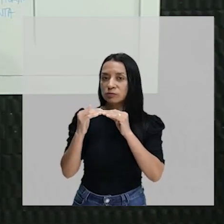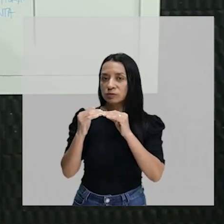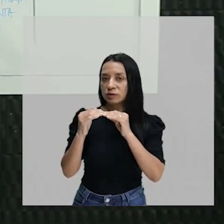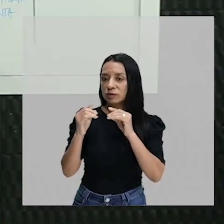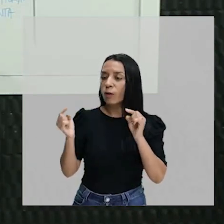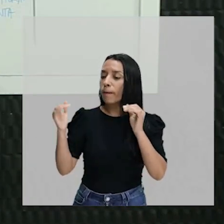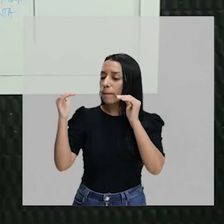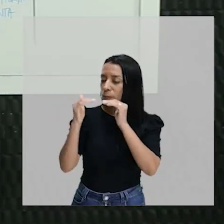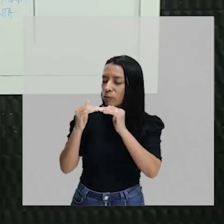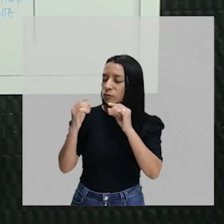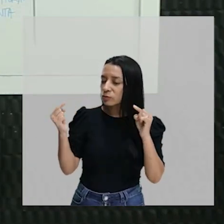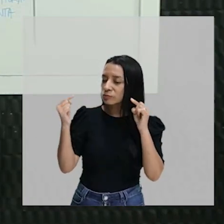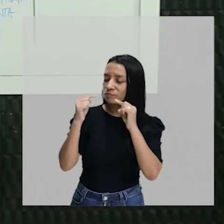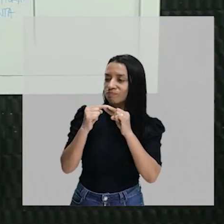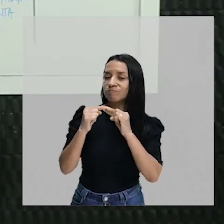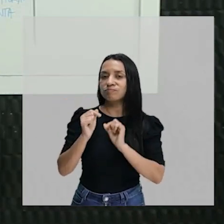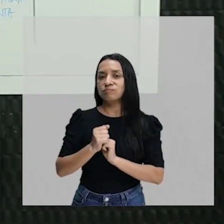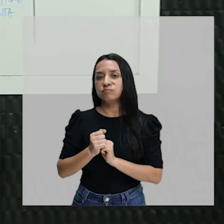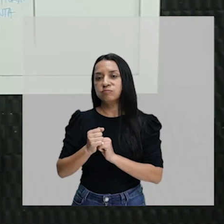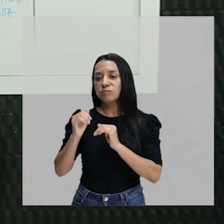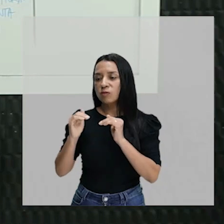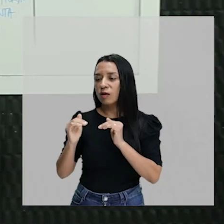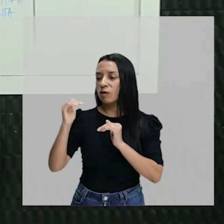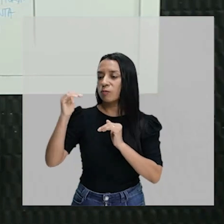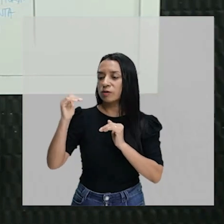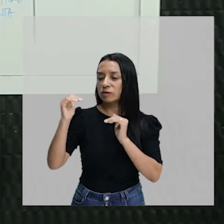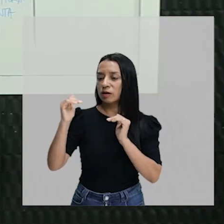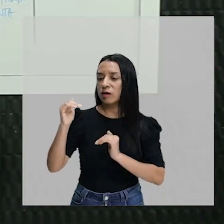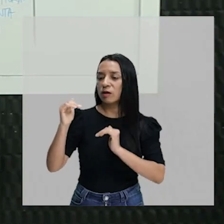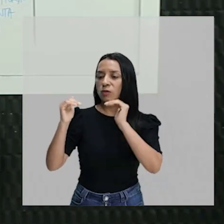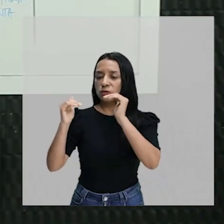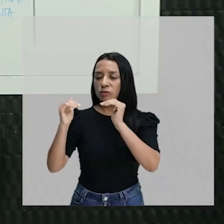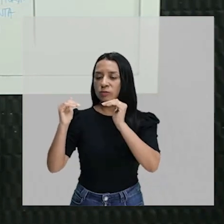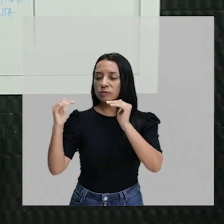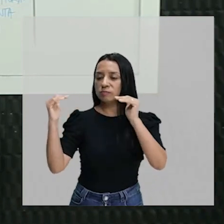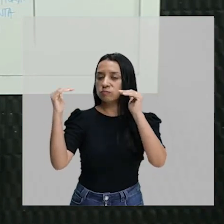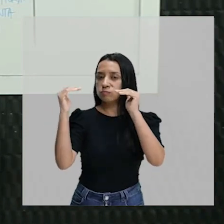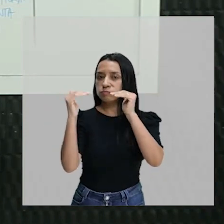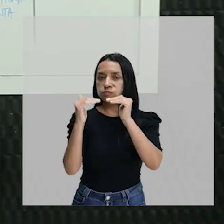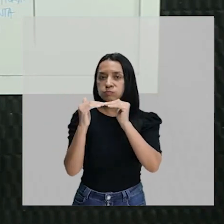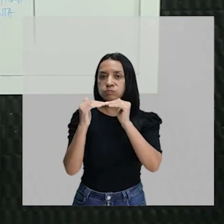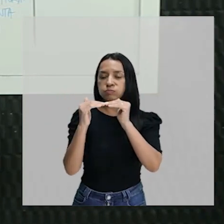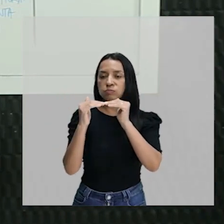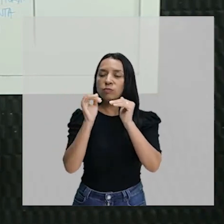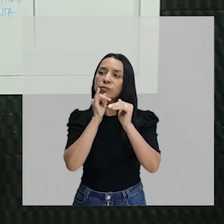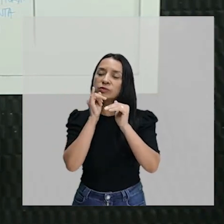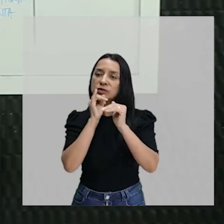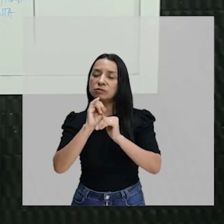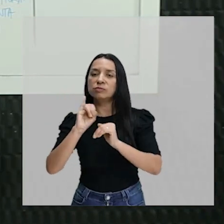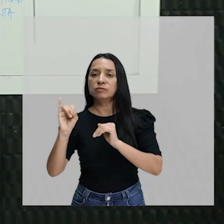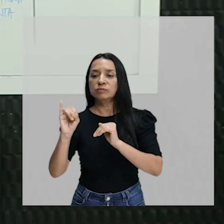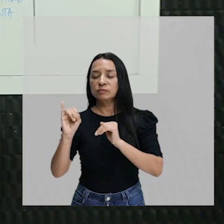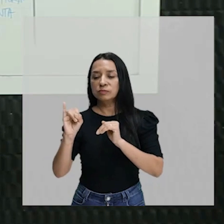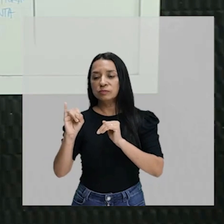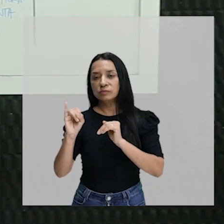alguma coisa porque eu falei no início Ah beleza um aumenta a outra aumenta na mesma proporção por exemplo se você pegar